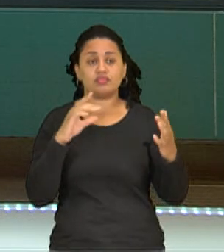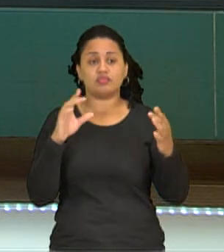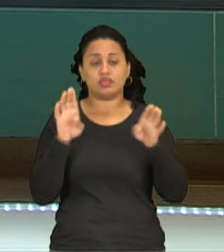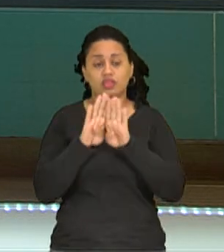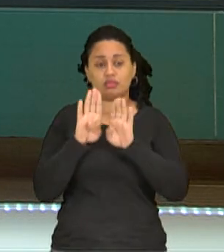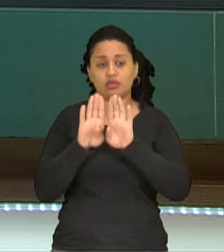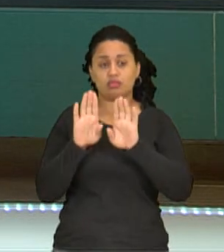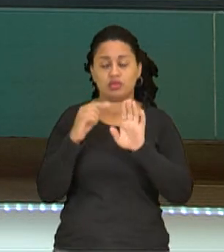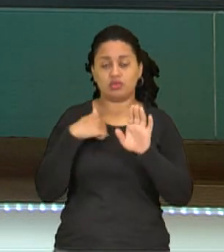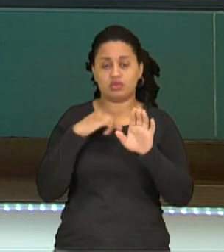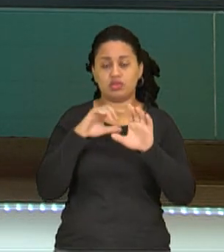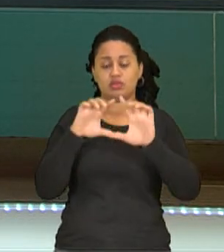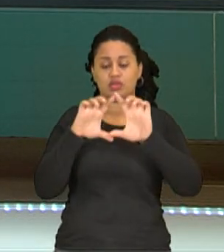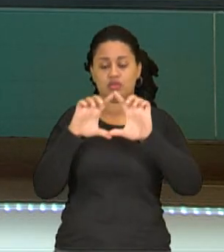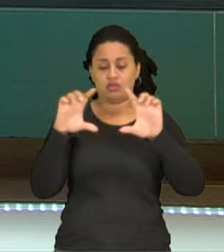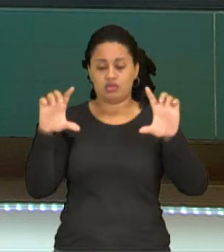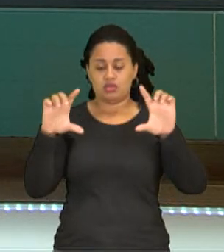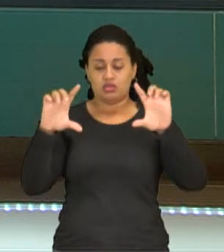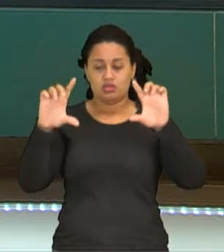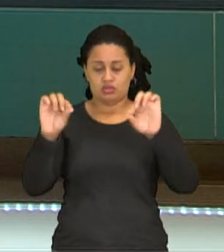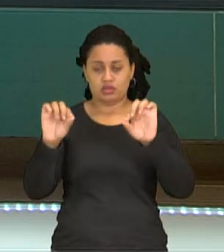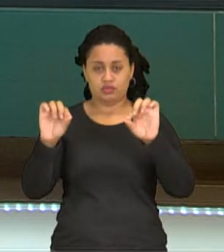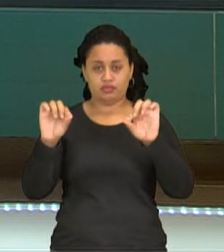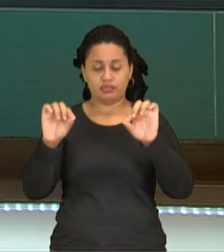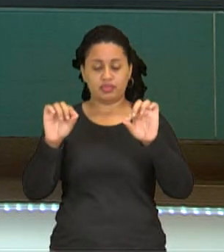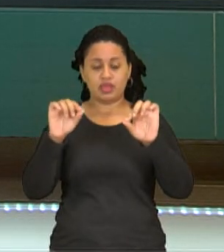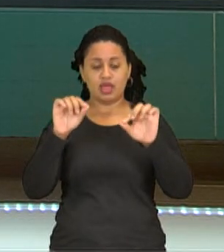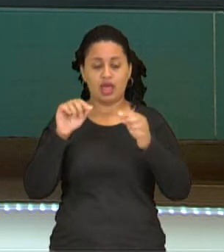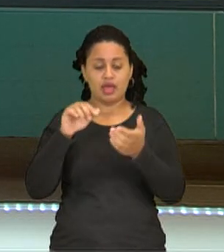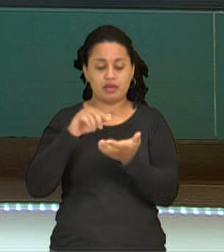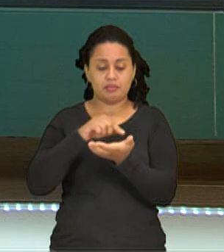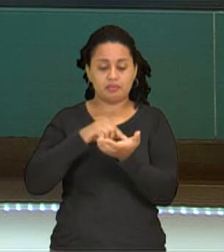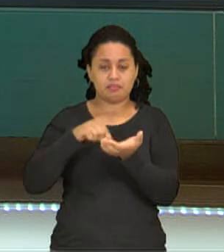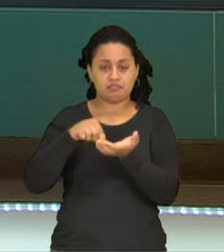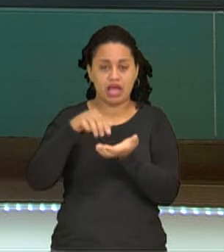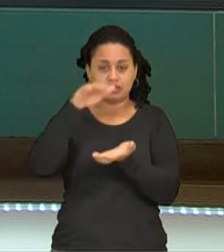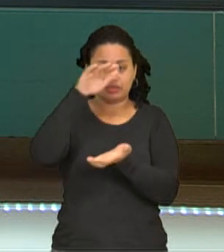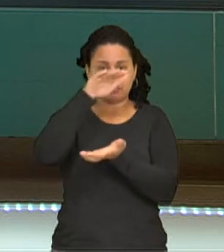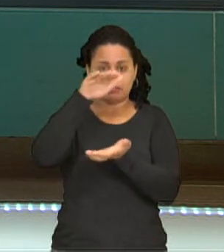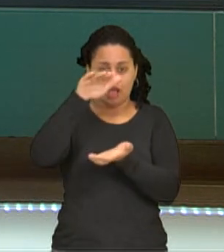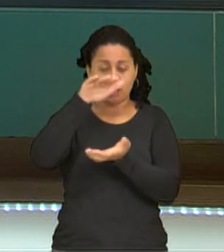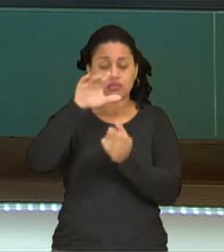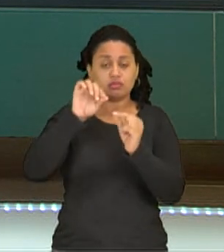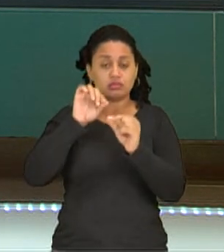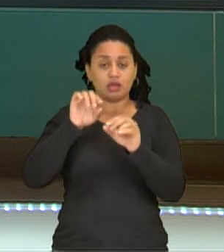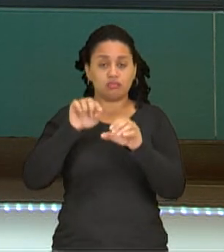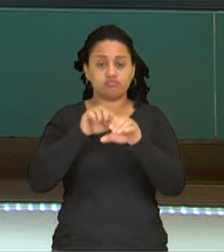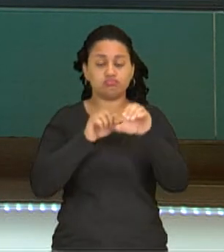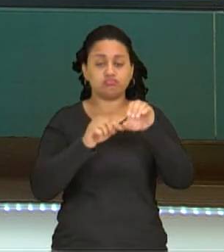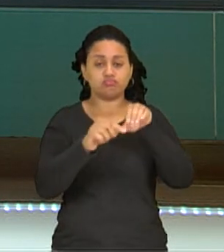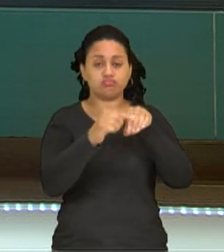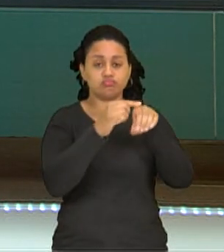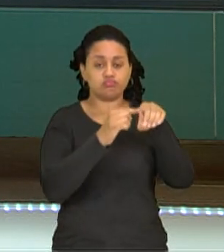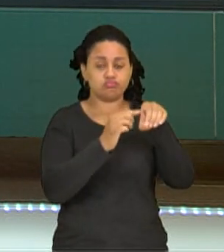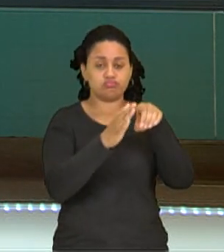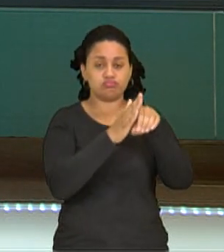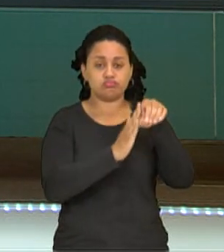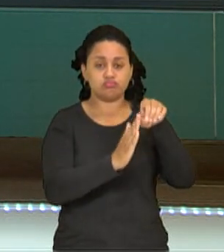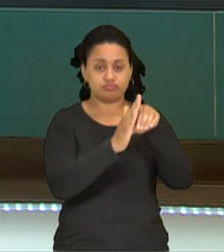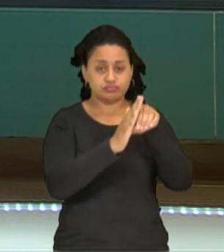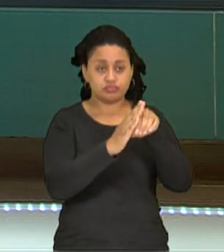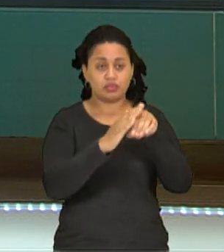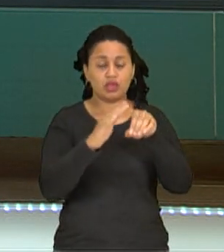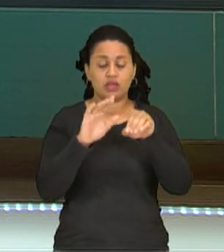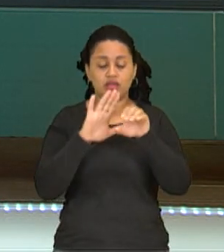por inclinado, nós vamos ter duas superfícies da base, que é um cilindro, né? Que é um círculo, e temos a